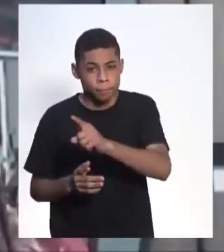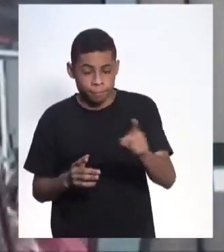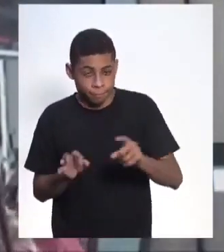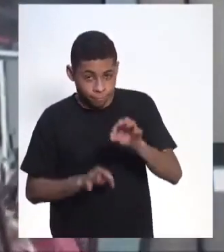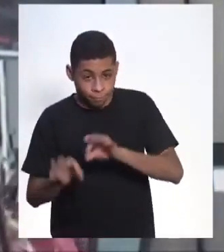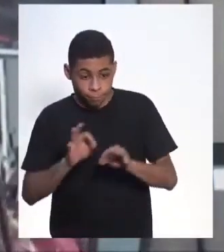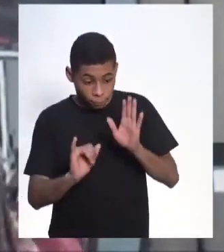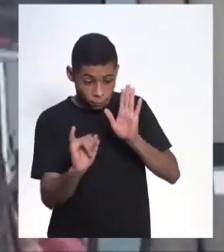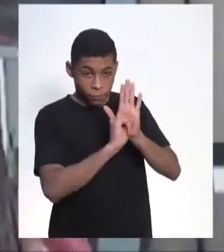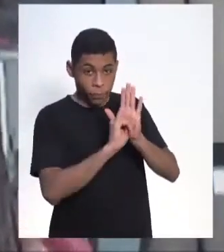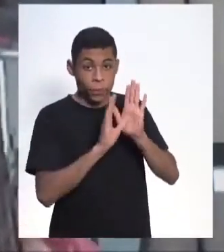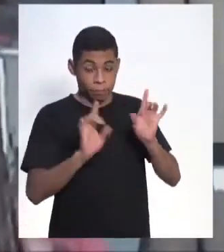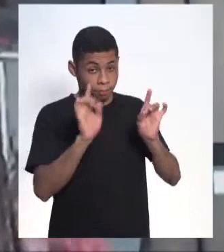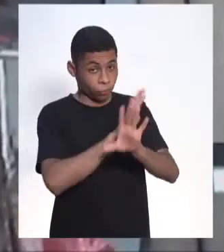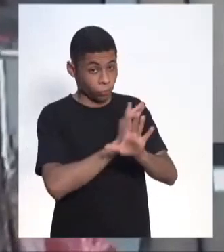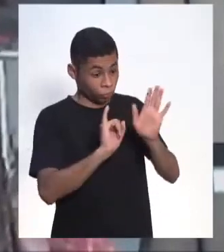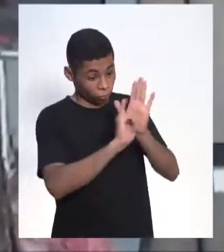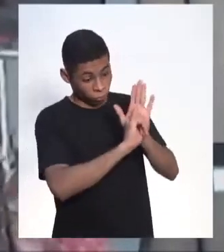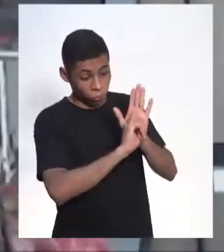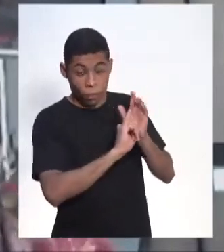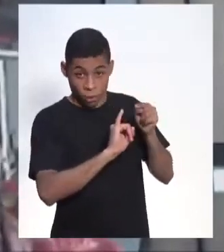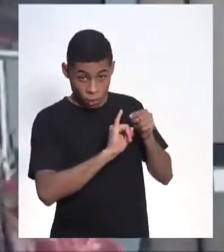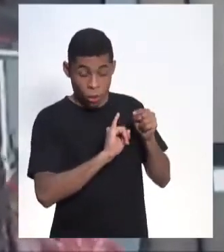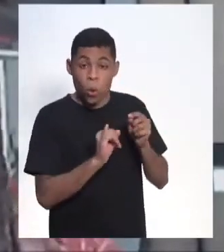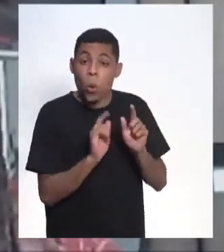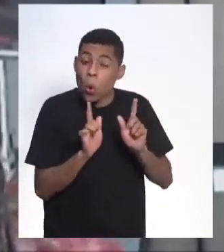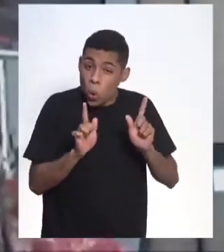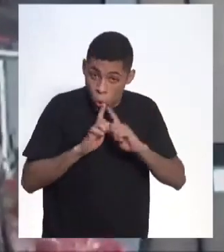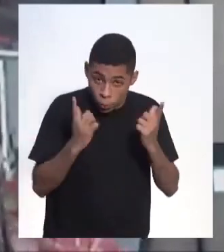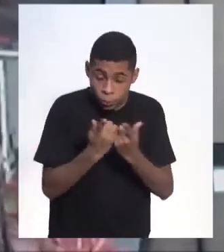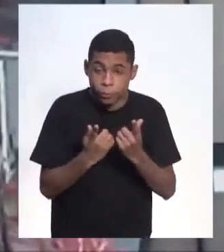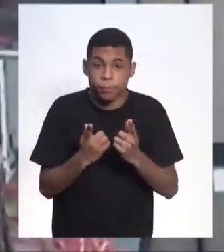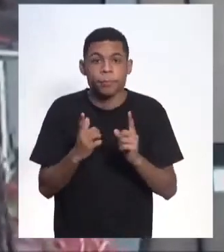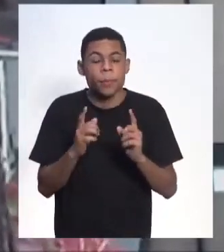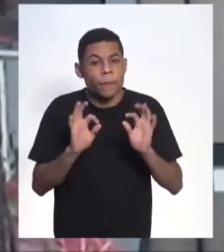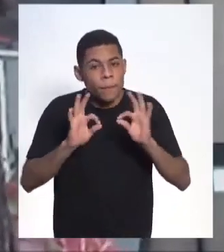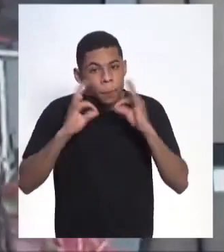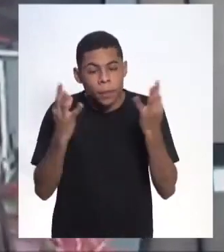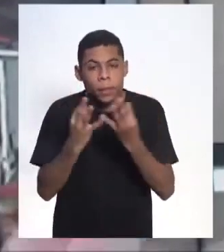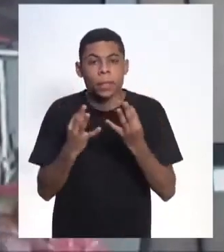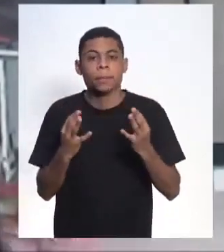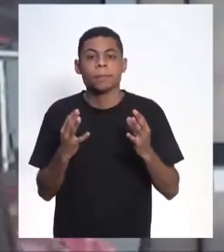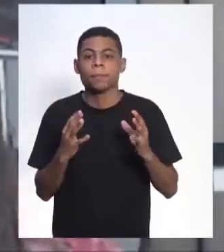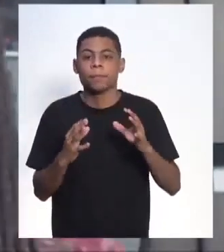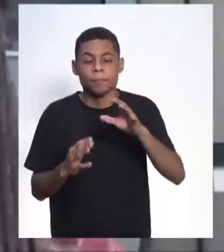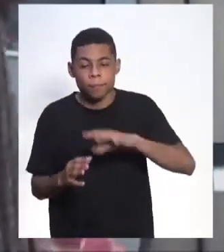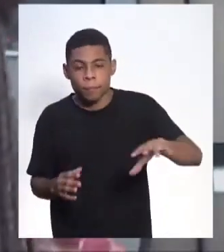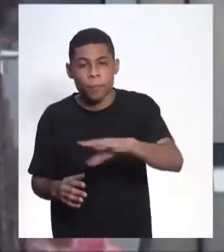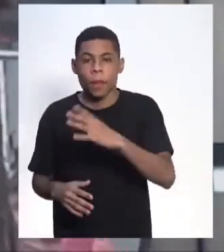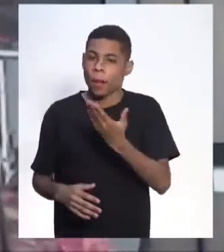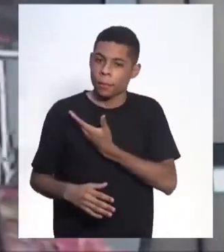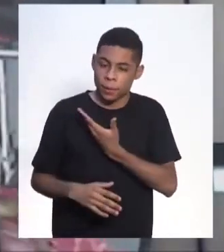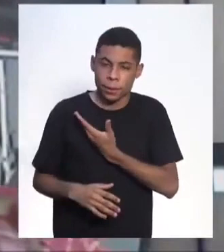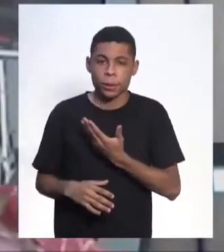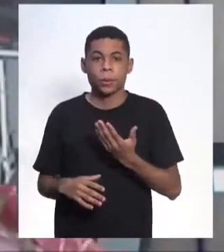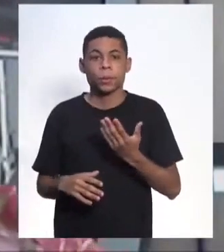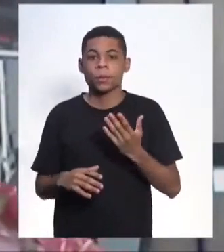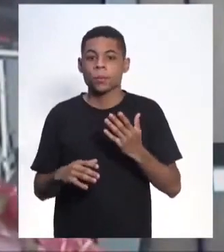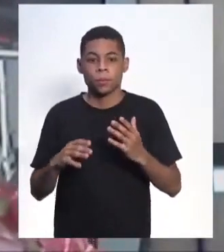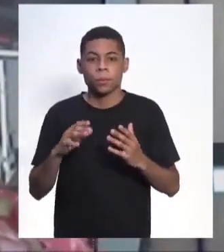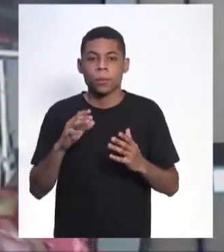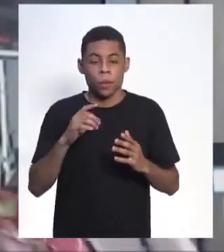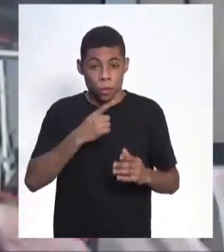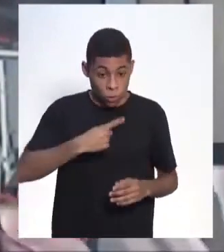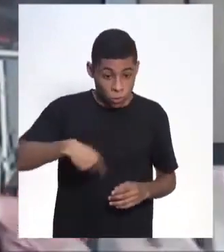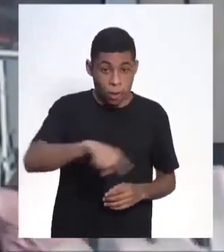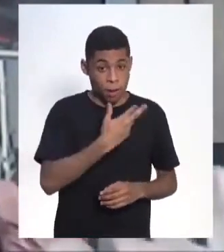nossa identidade em relação ao nosso grupo, à nossa socialização, à nossa família, e aos nossos amigos, à nossa